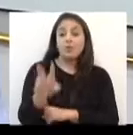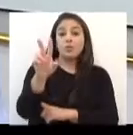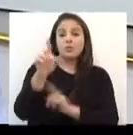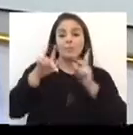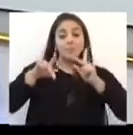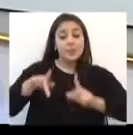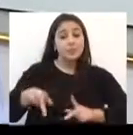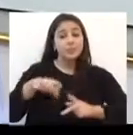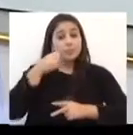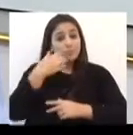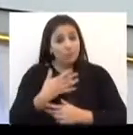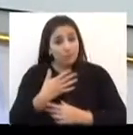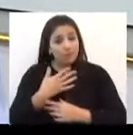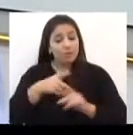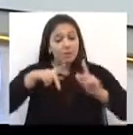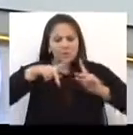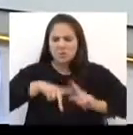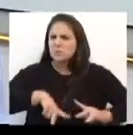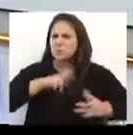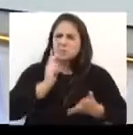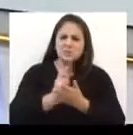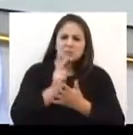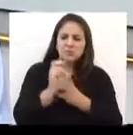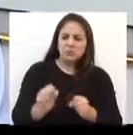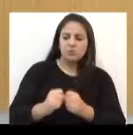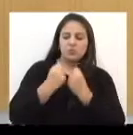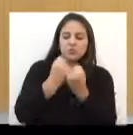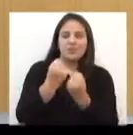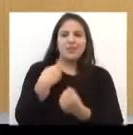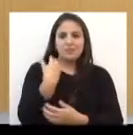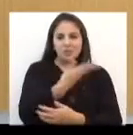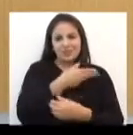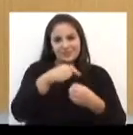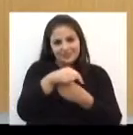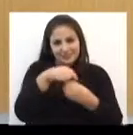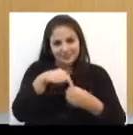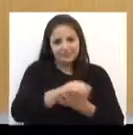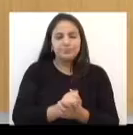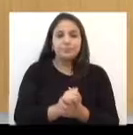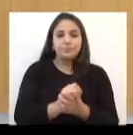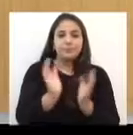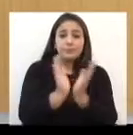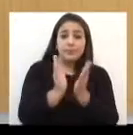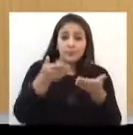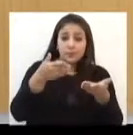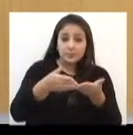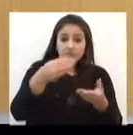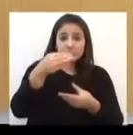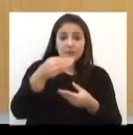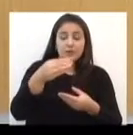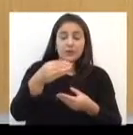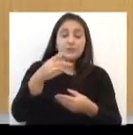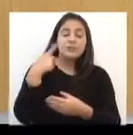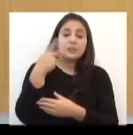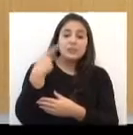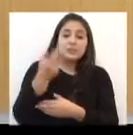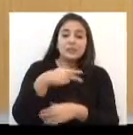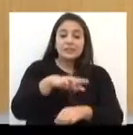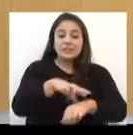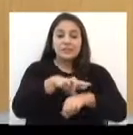bem. Pessoas que cada vez fortalecem mais a nossa cidade. Frente Parlamentar em Defesa do Trânsito Seguro